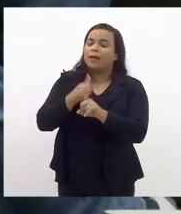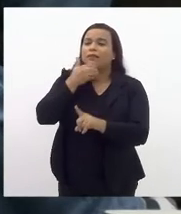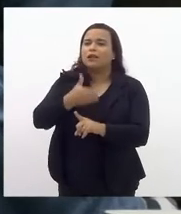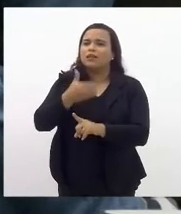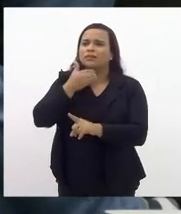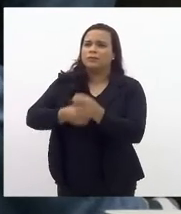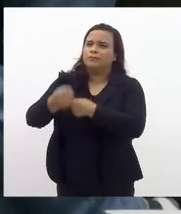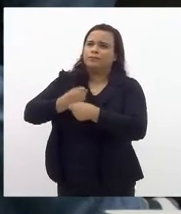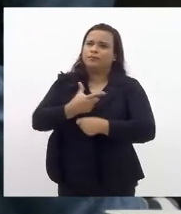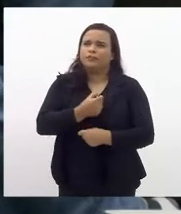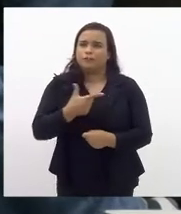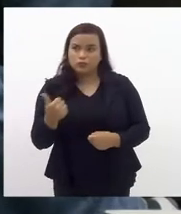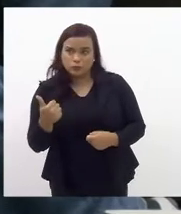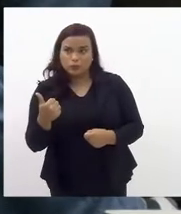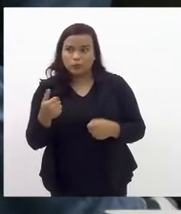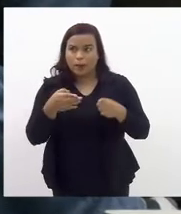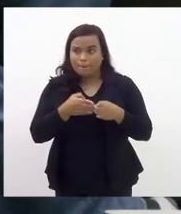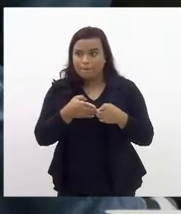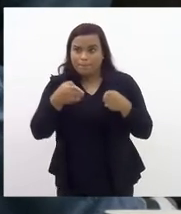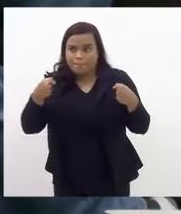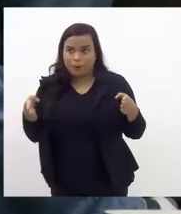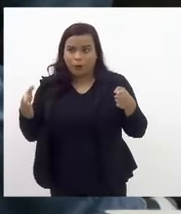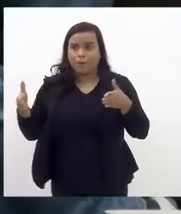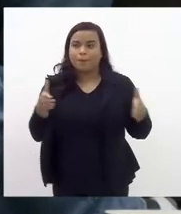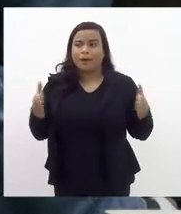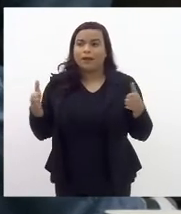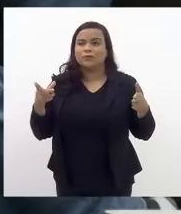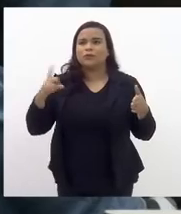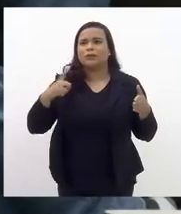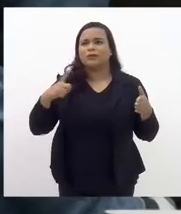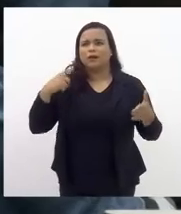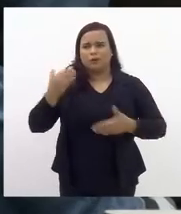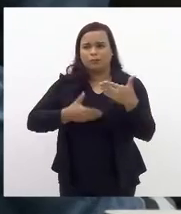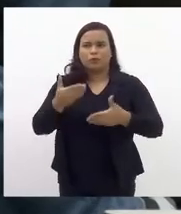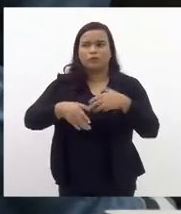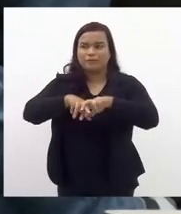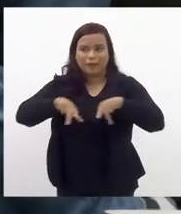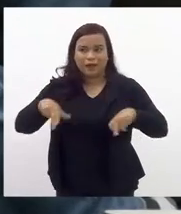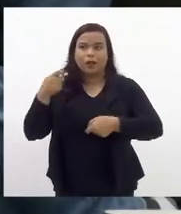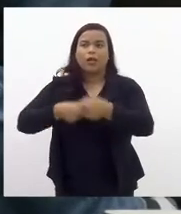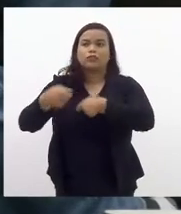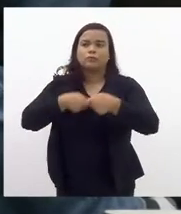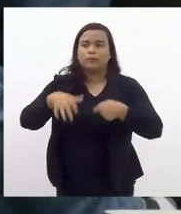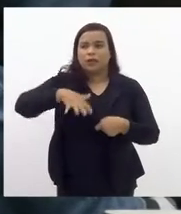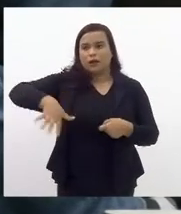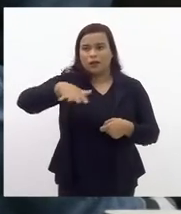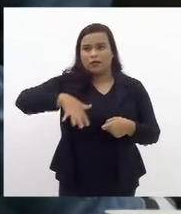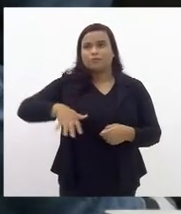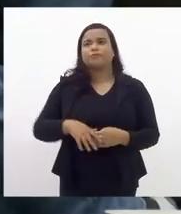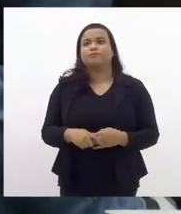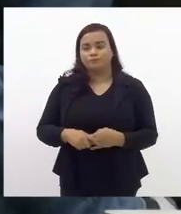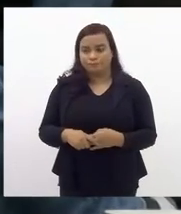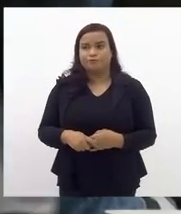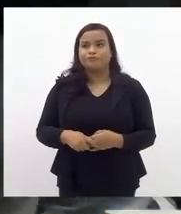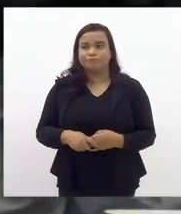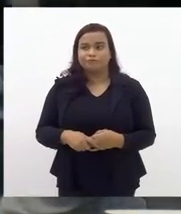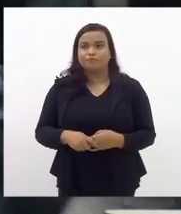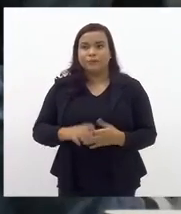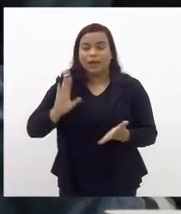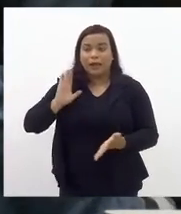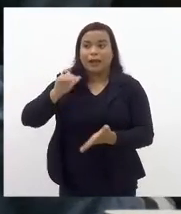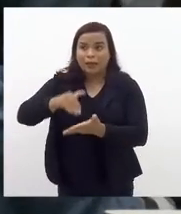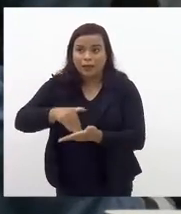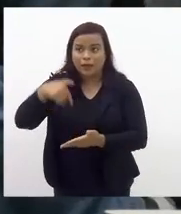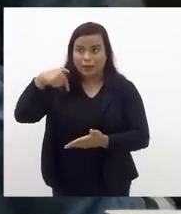que prorrogou os prazos gerais dos processos administrativos até